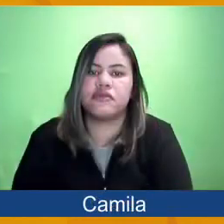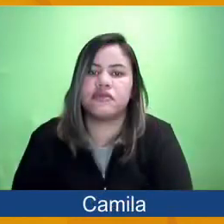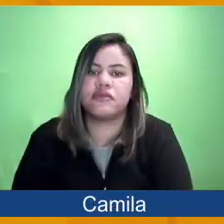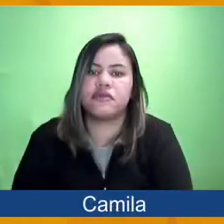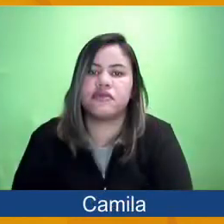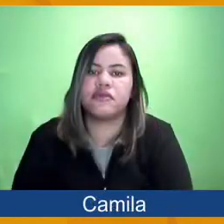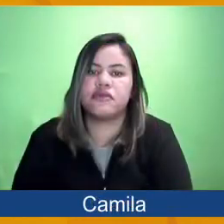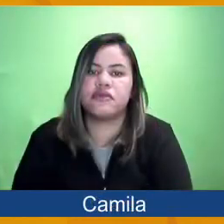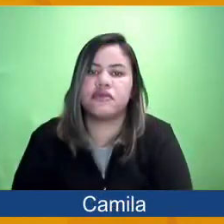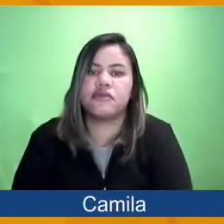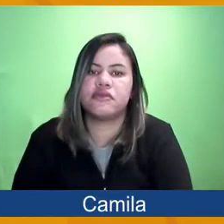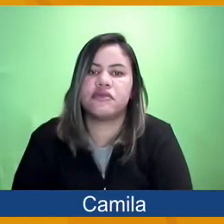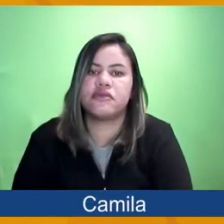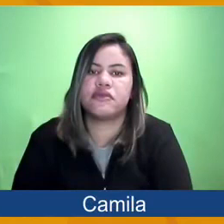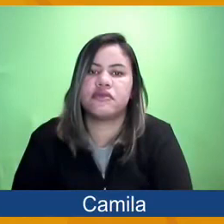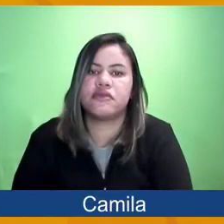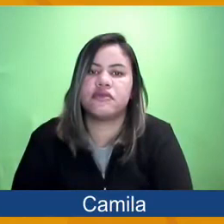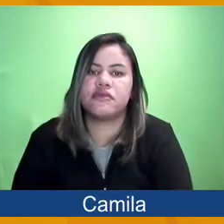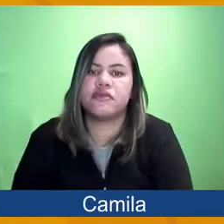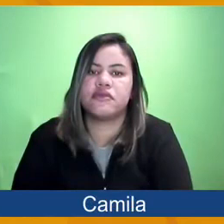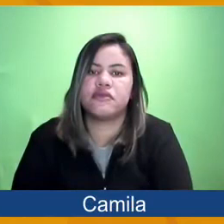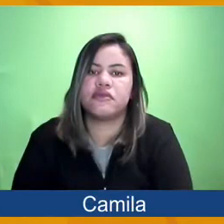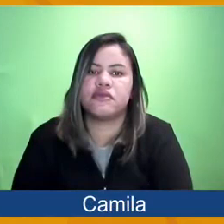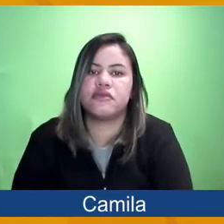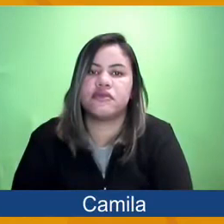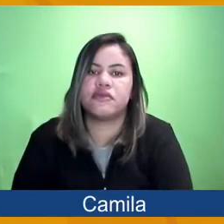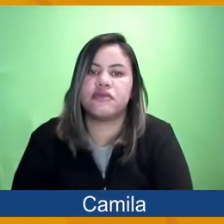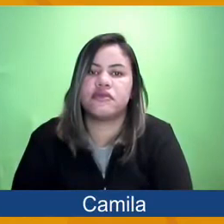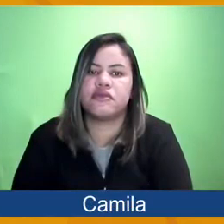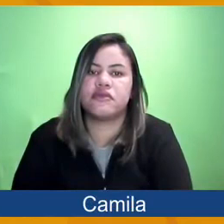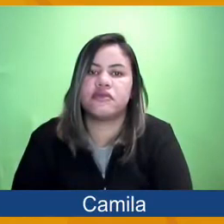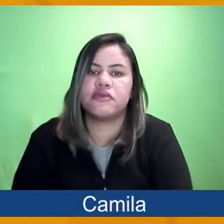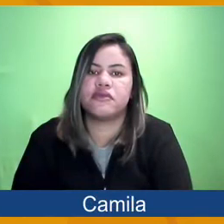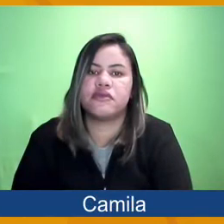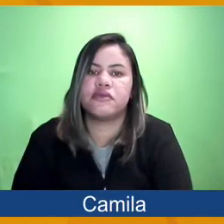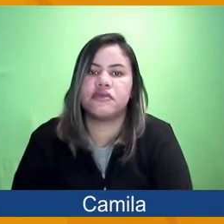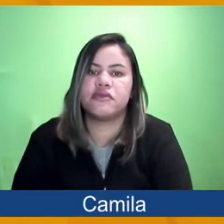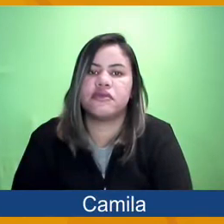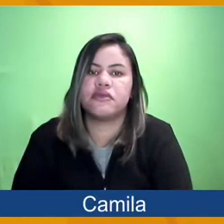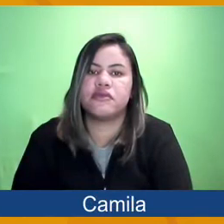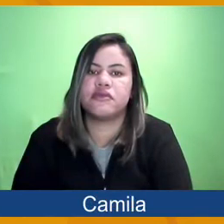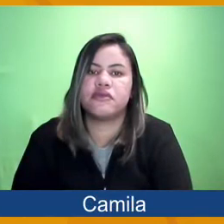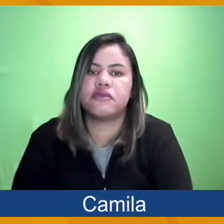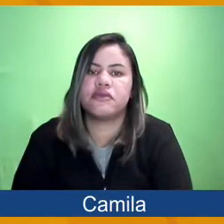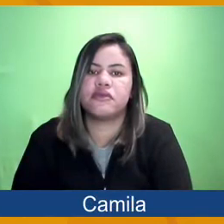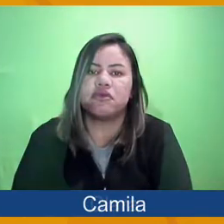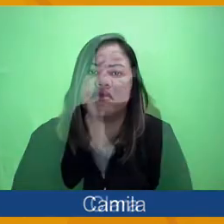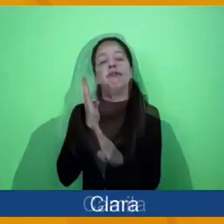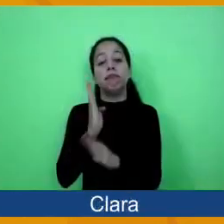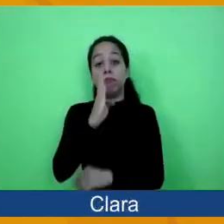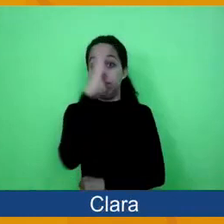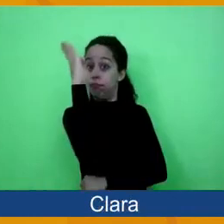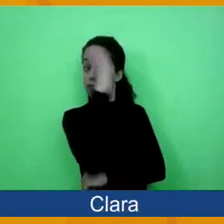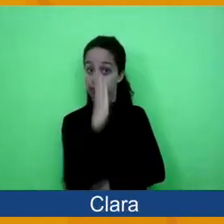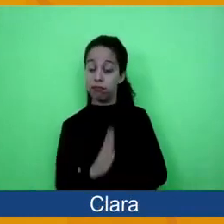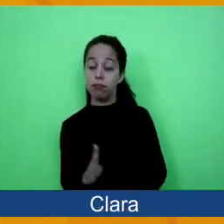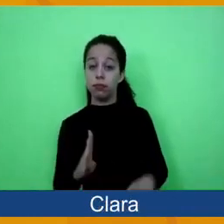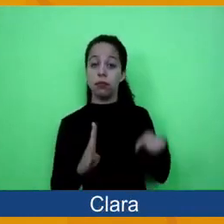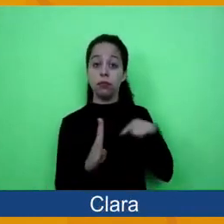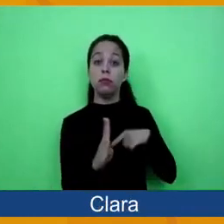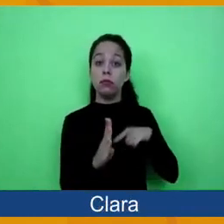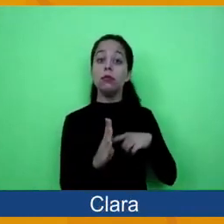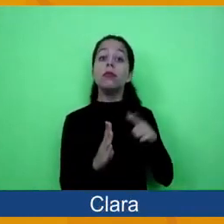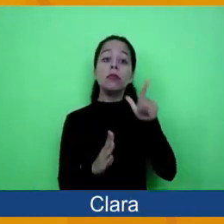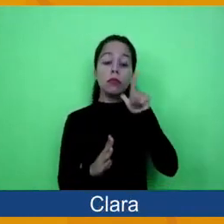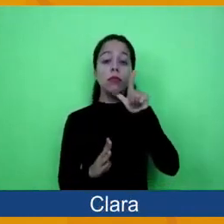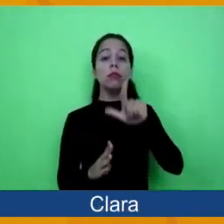aqui. Bom, o que a gente tem visto, né? O Brasil conseguiu diminuir o